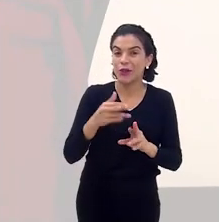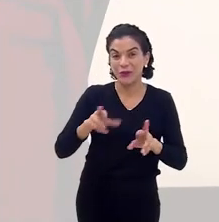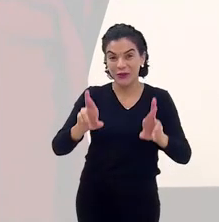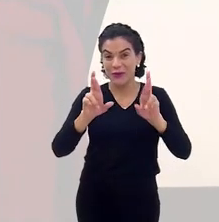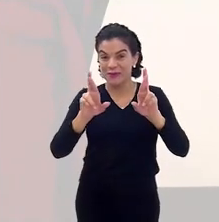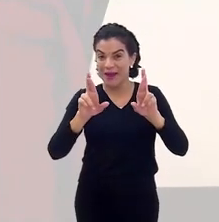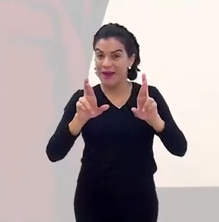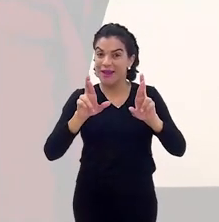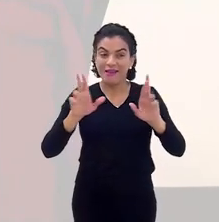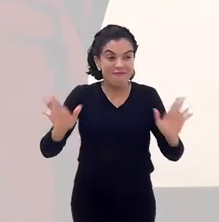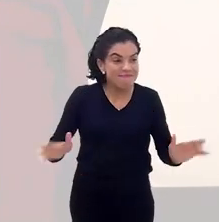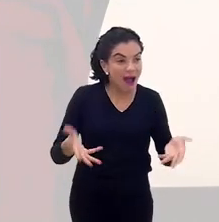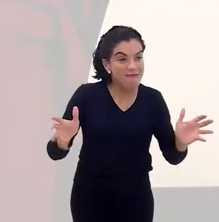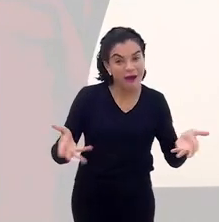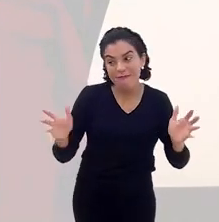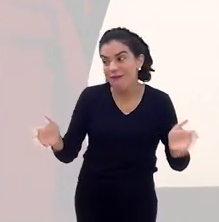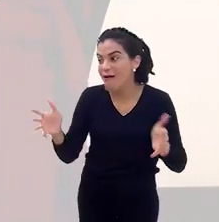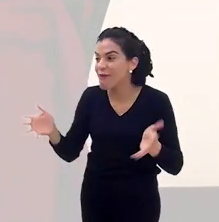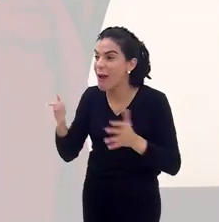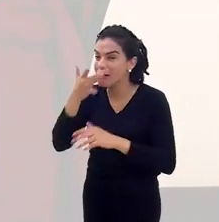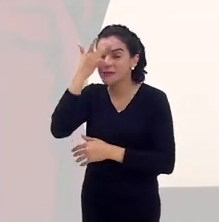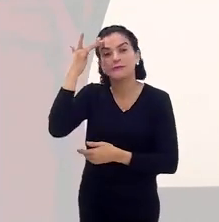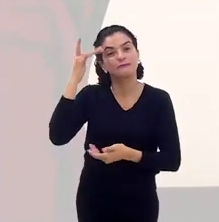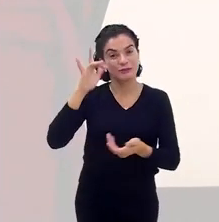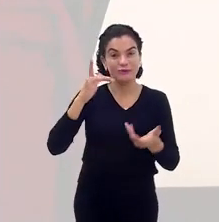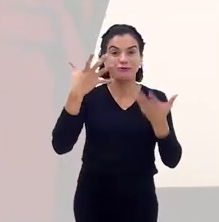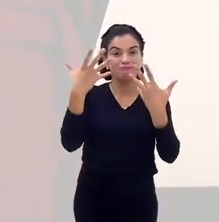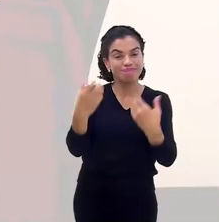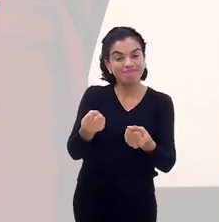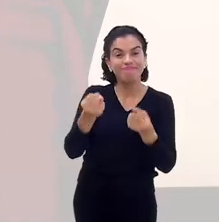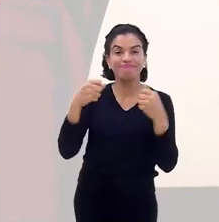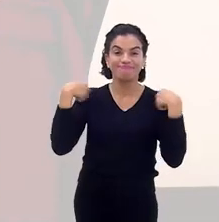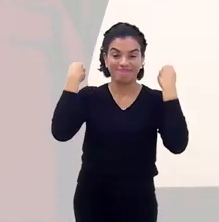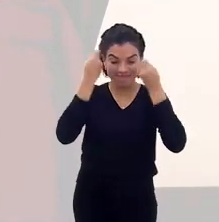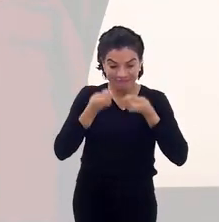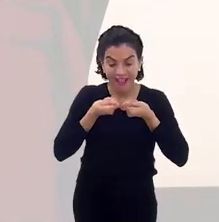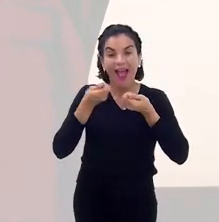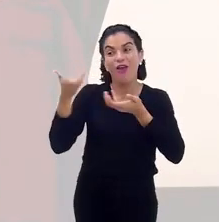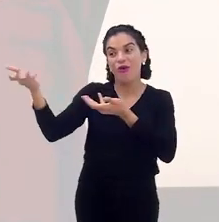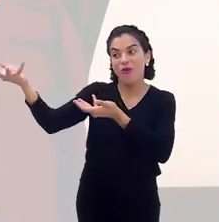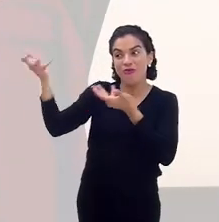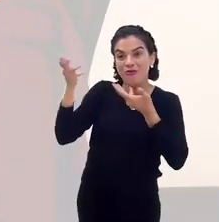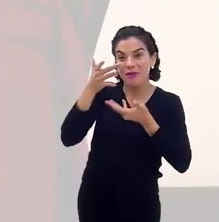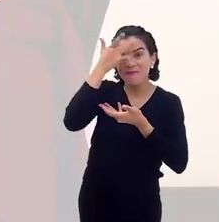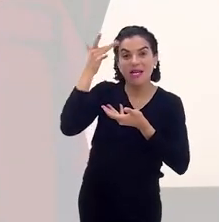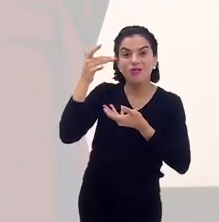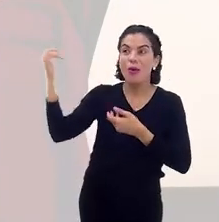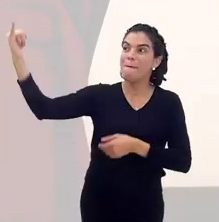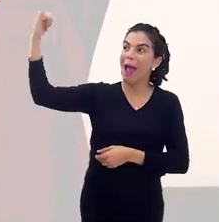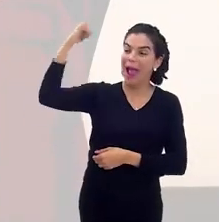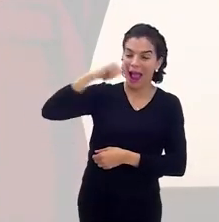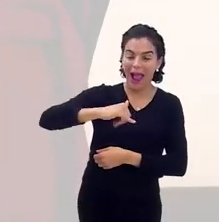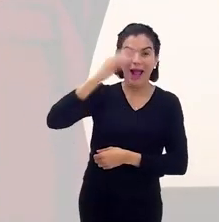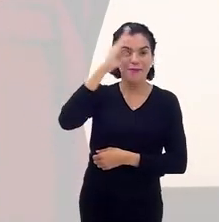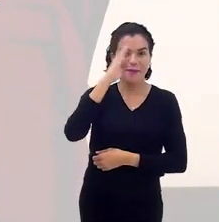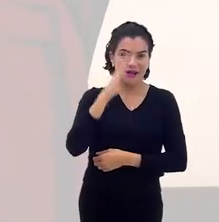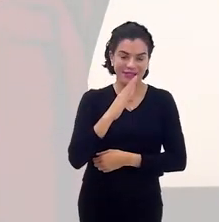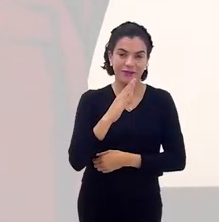mas tomara que a gente inspire bastante gente aí, que possa, e aí sim, aí a gente convida, né, para alguém vir aqui e a